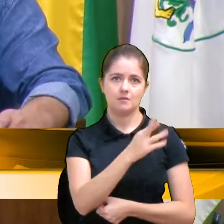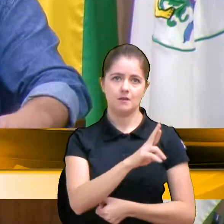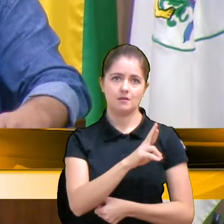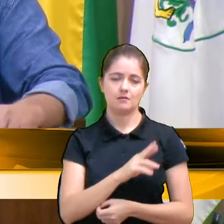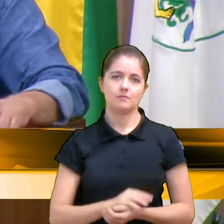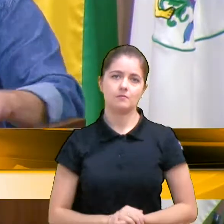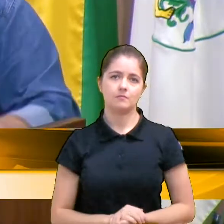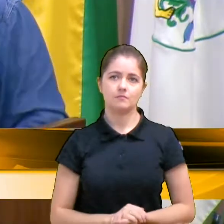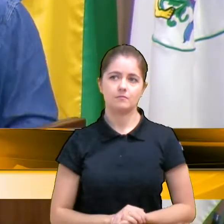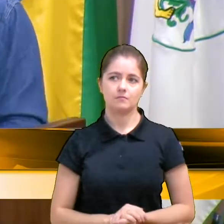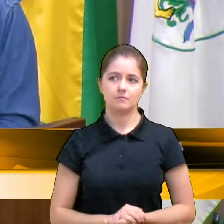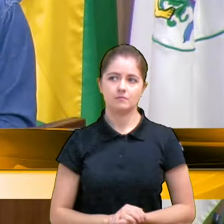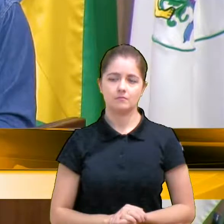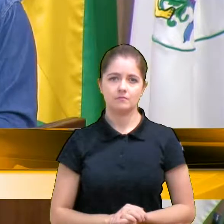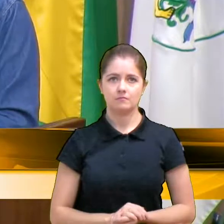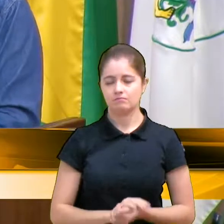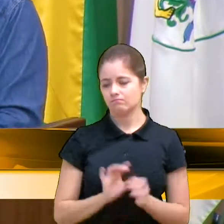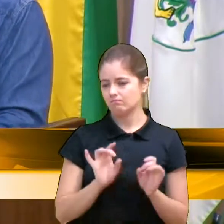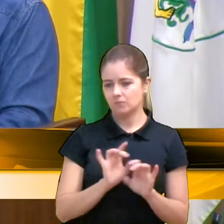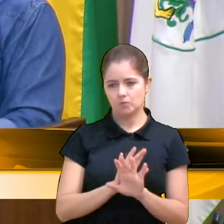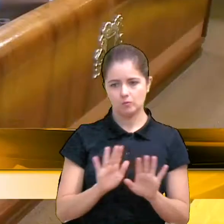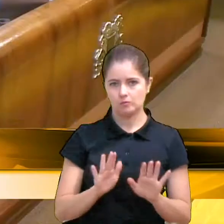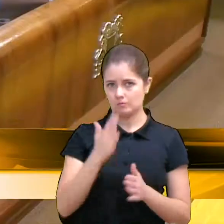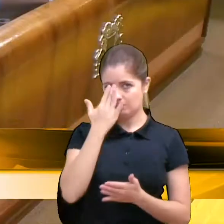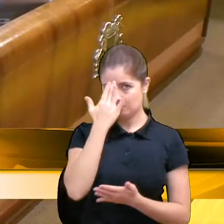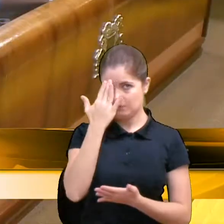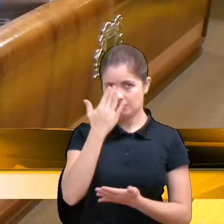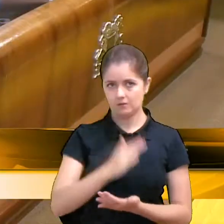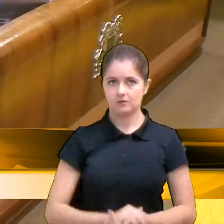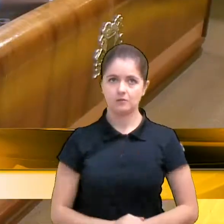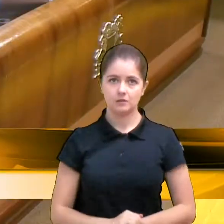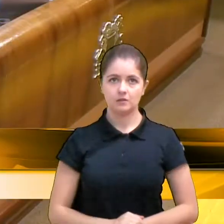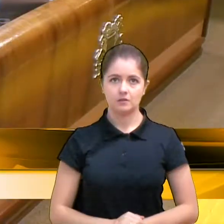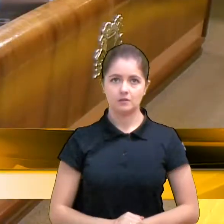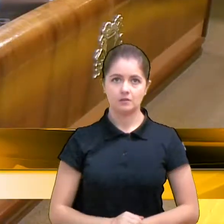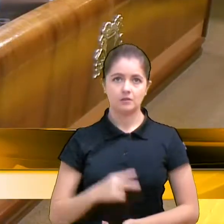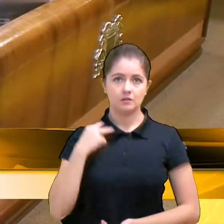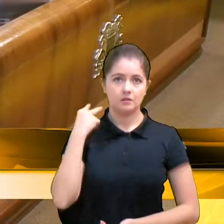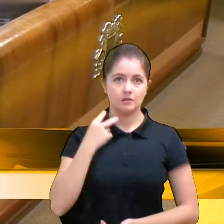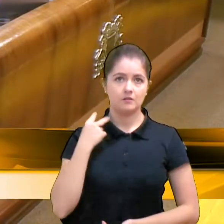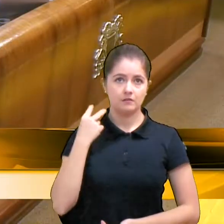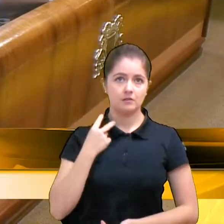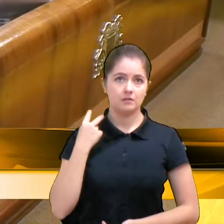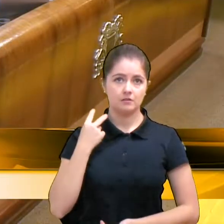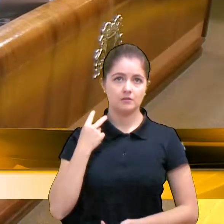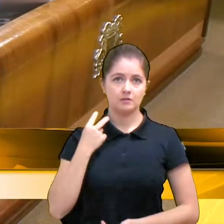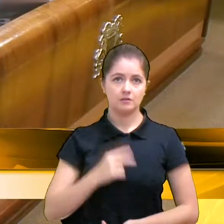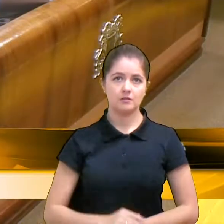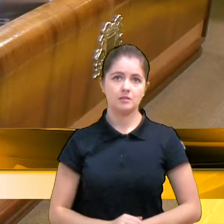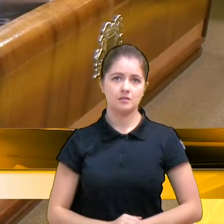de nossa cidade. Era isso, senhor presidente. Vereador Adilódio Domênico.